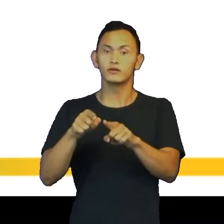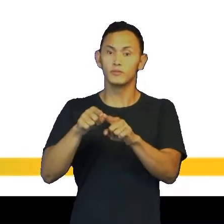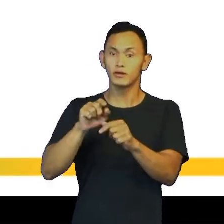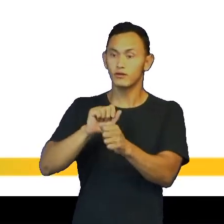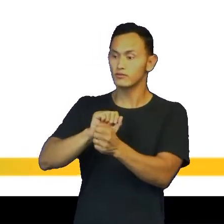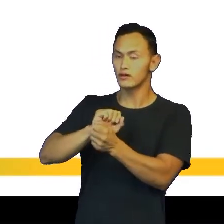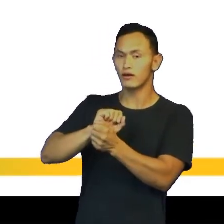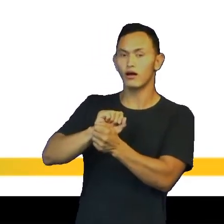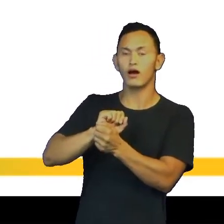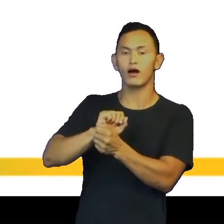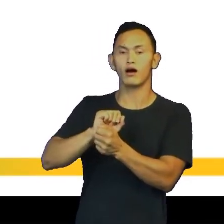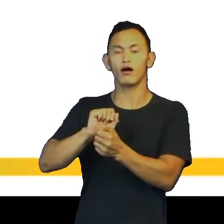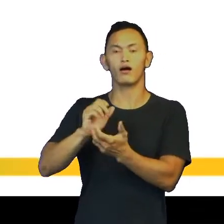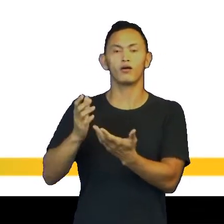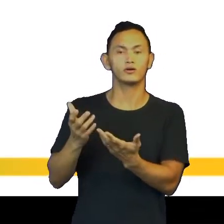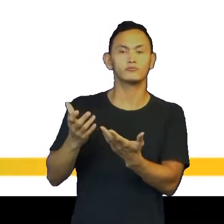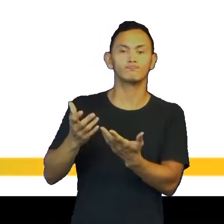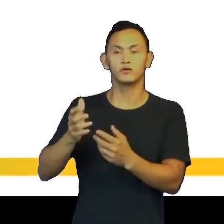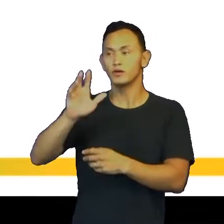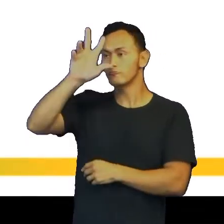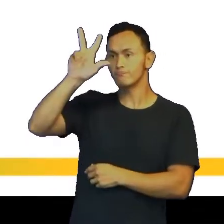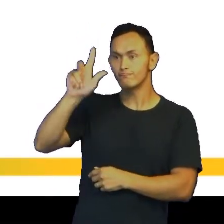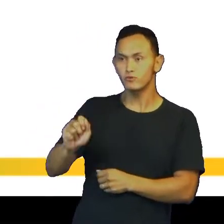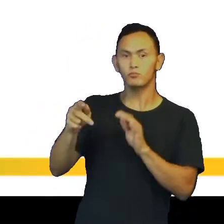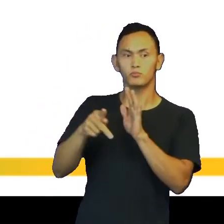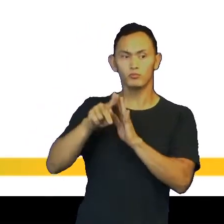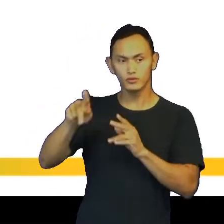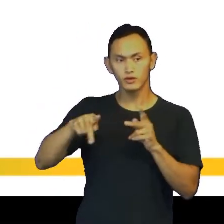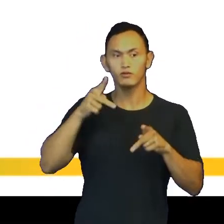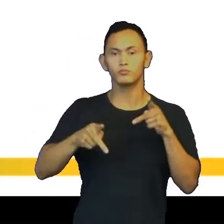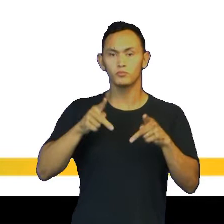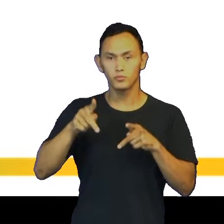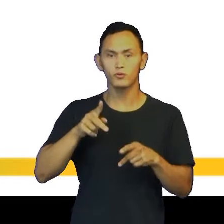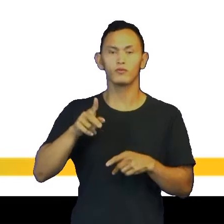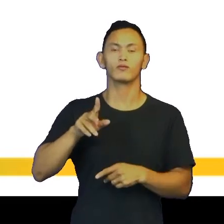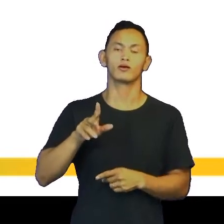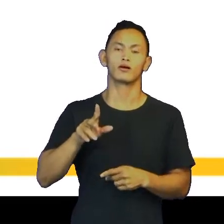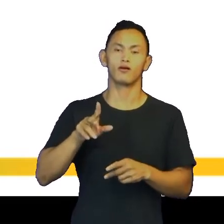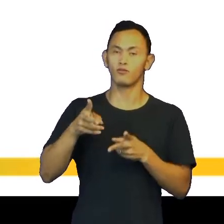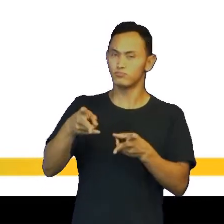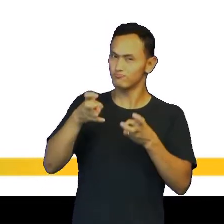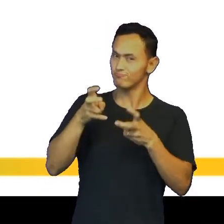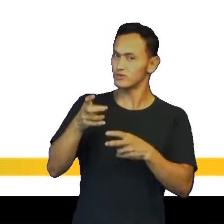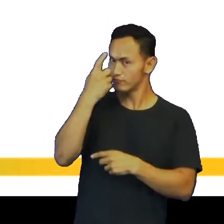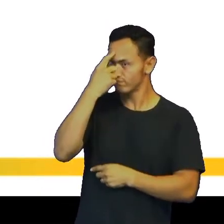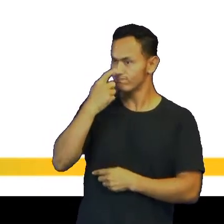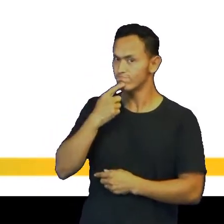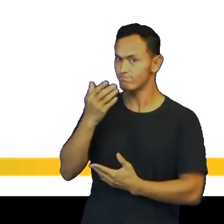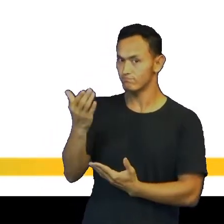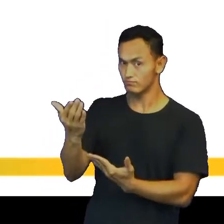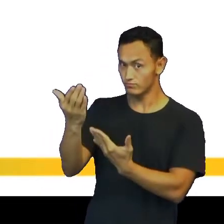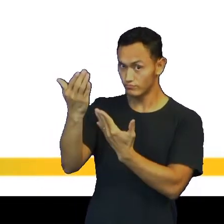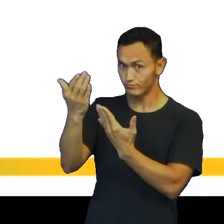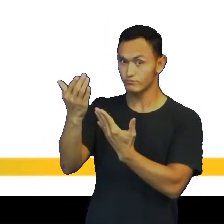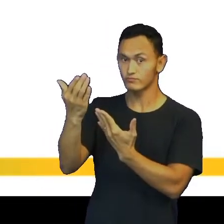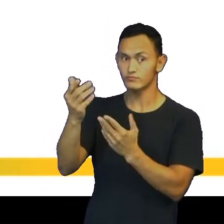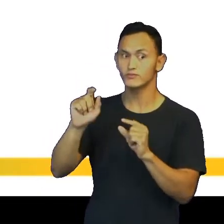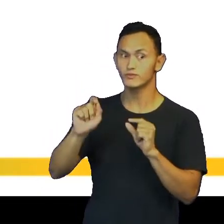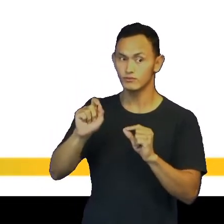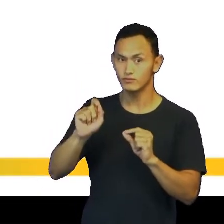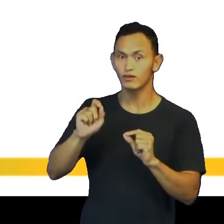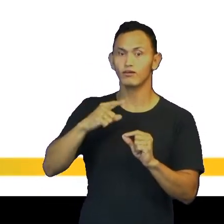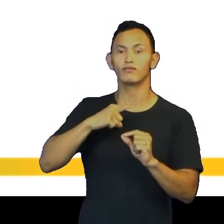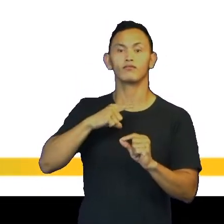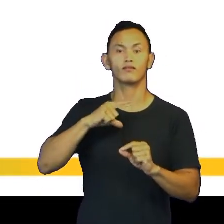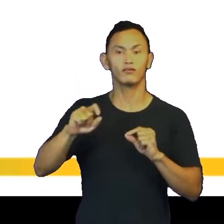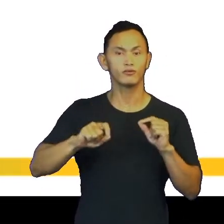asiáticos da barbárie né para serem levados a civilização observem na imagem aí no cantinho né a gente